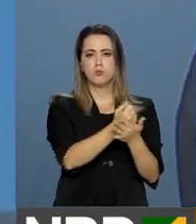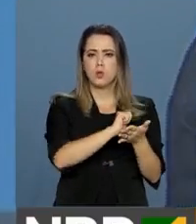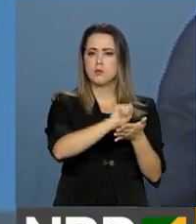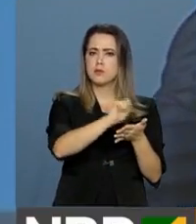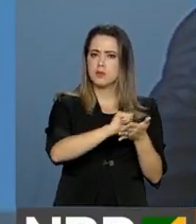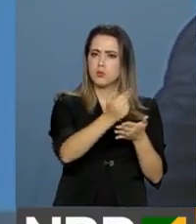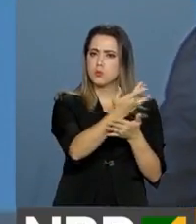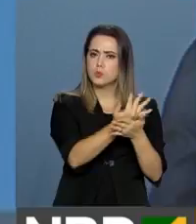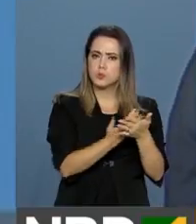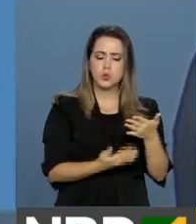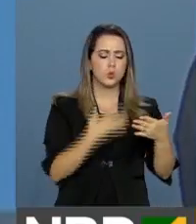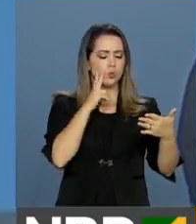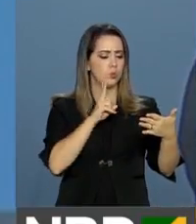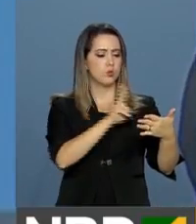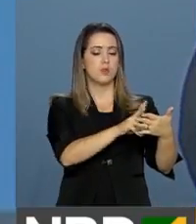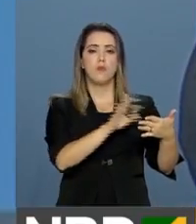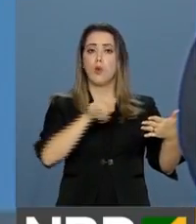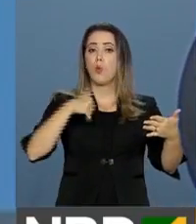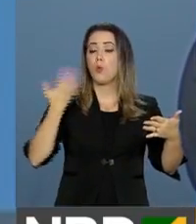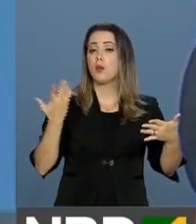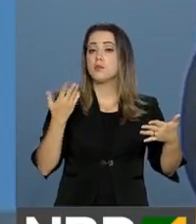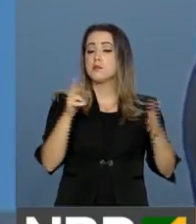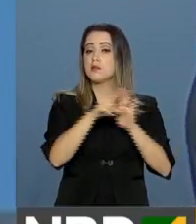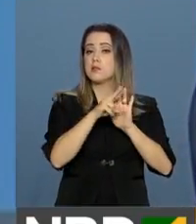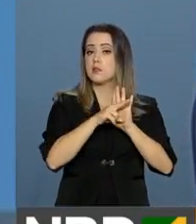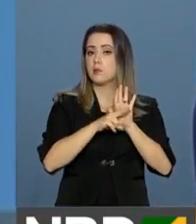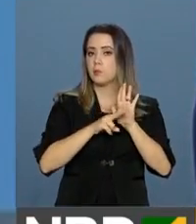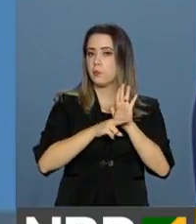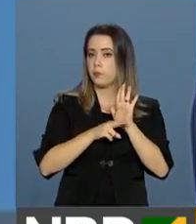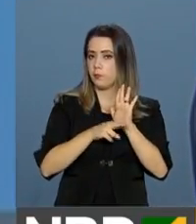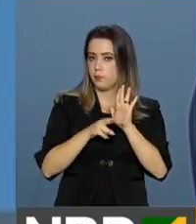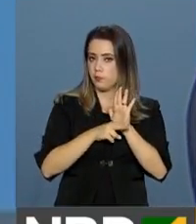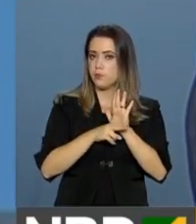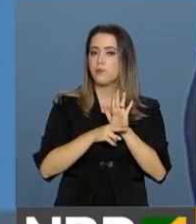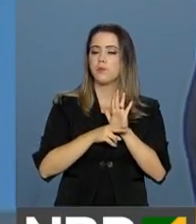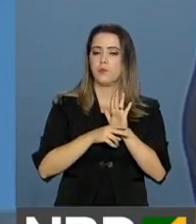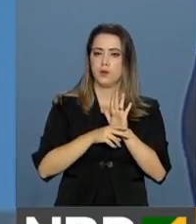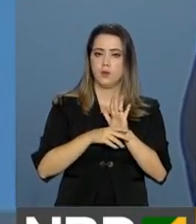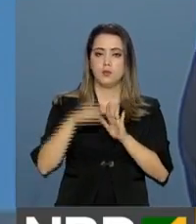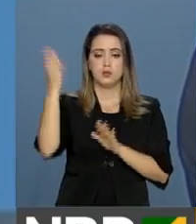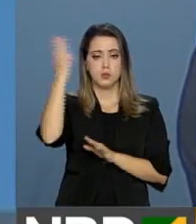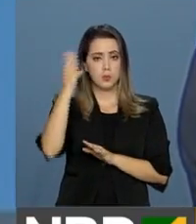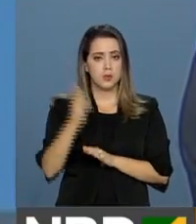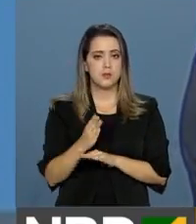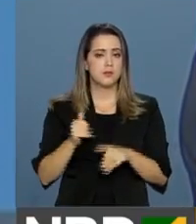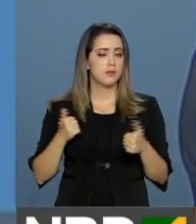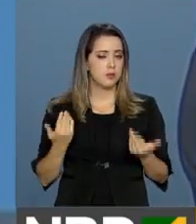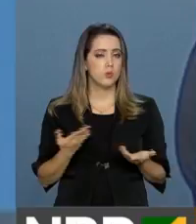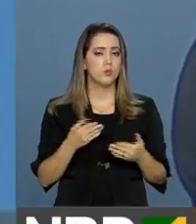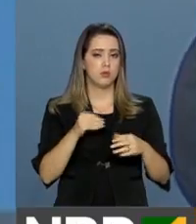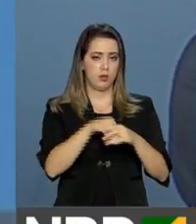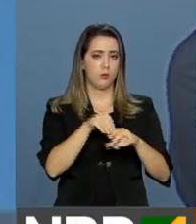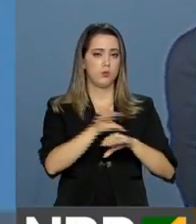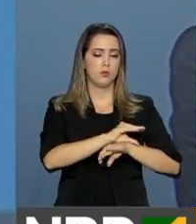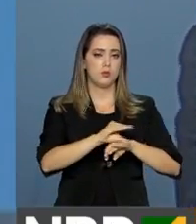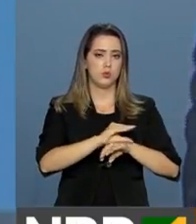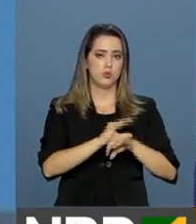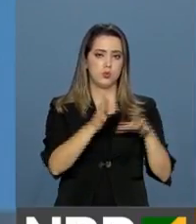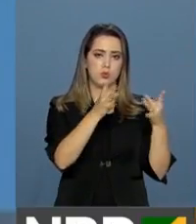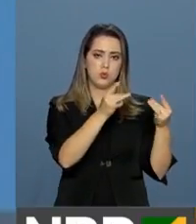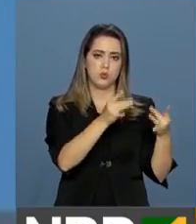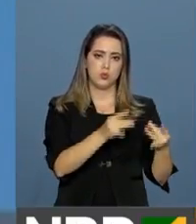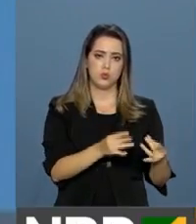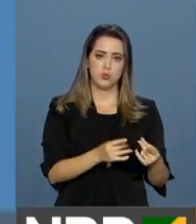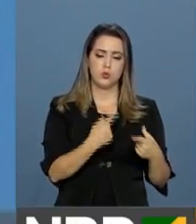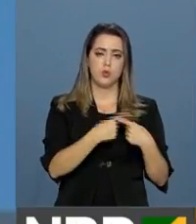são as regras basilares do estado de direito quando ela a constituição estabelece as chamadas